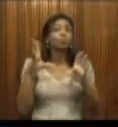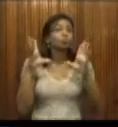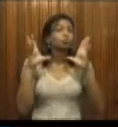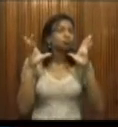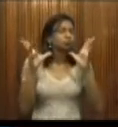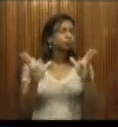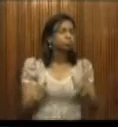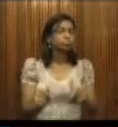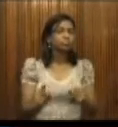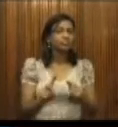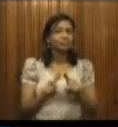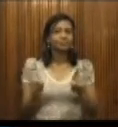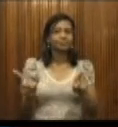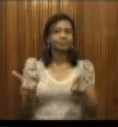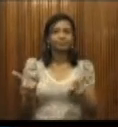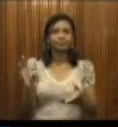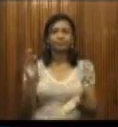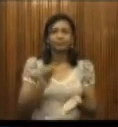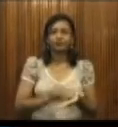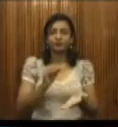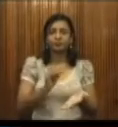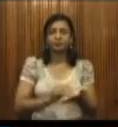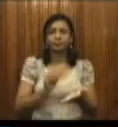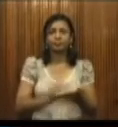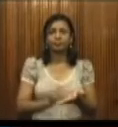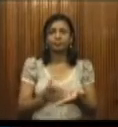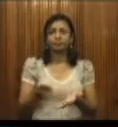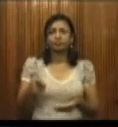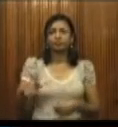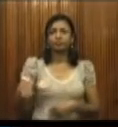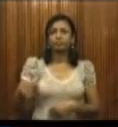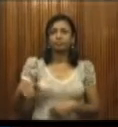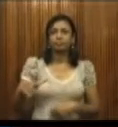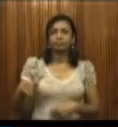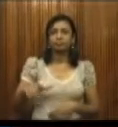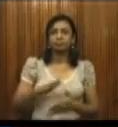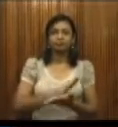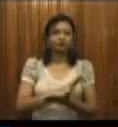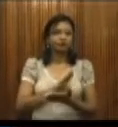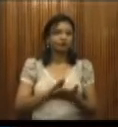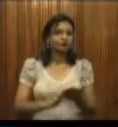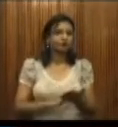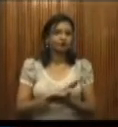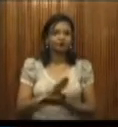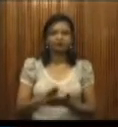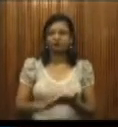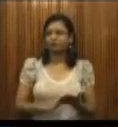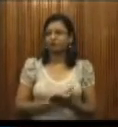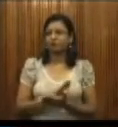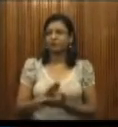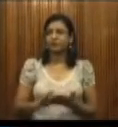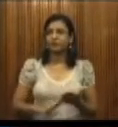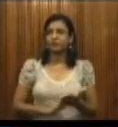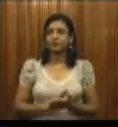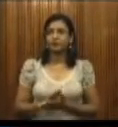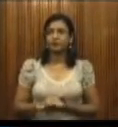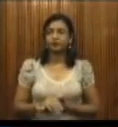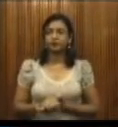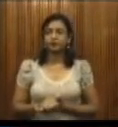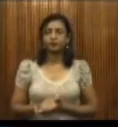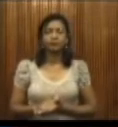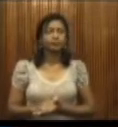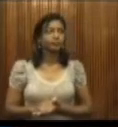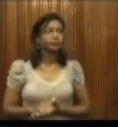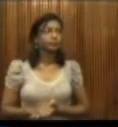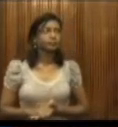A identidade já foi feita. Jovem, rico, de status, riquíssimo. Agora vamos ver um pouquinho